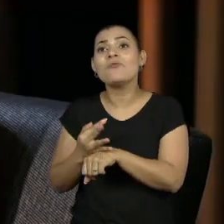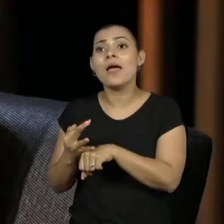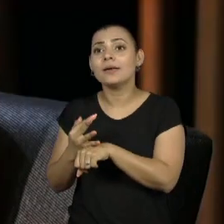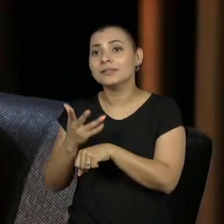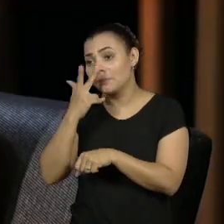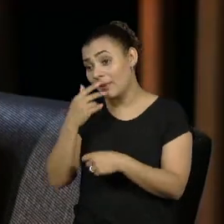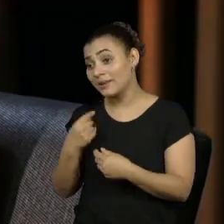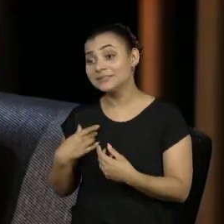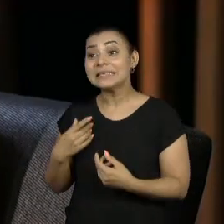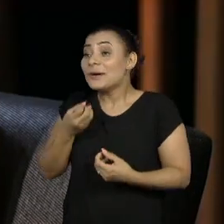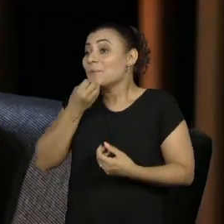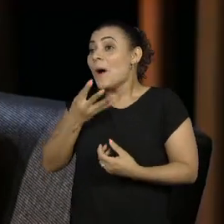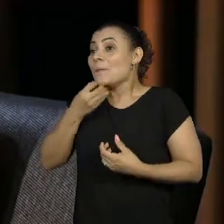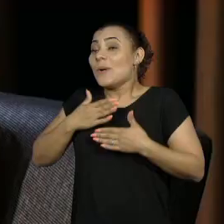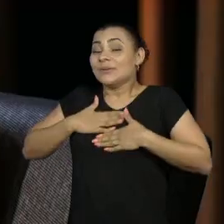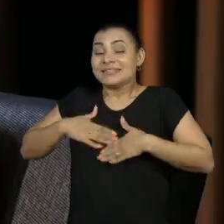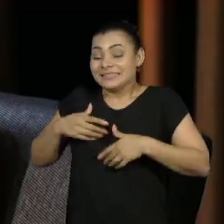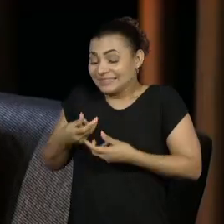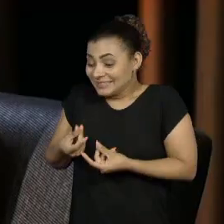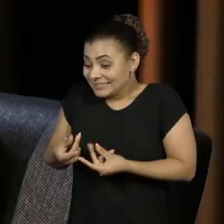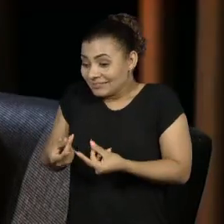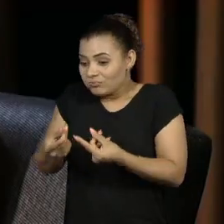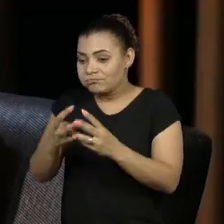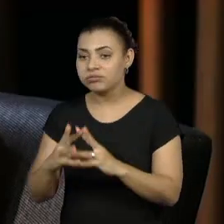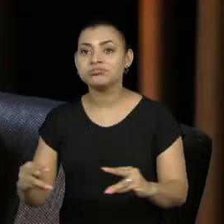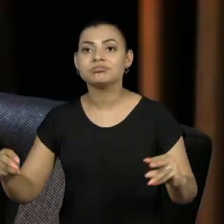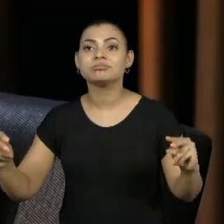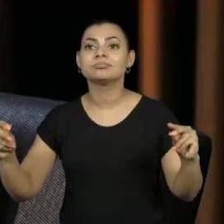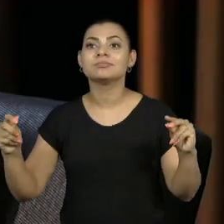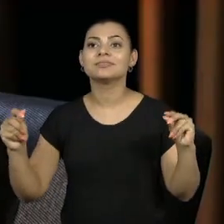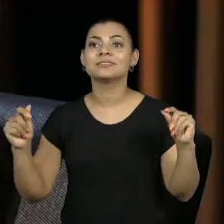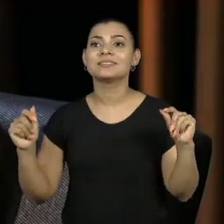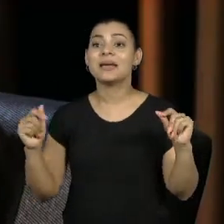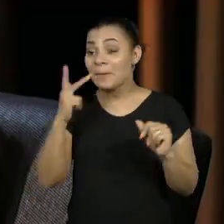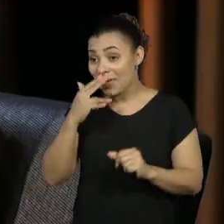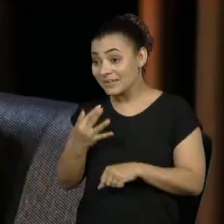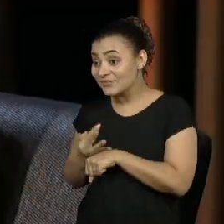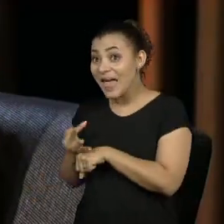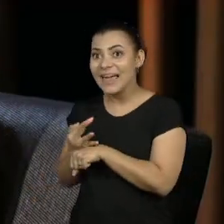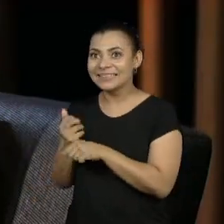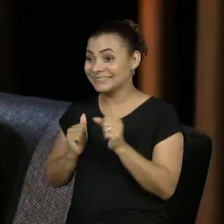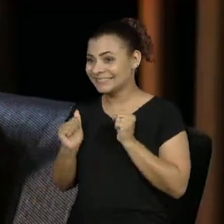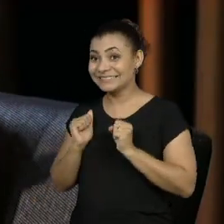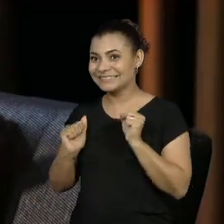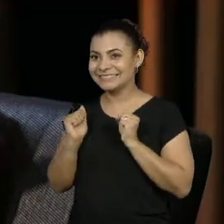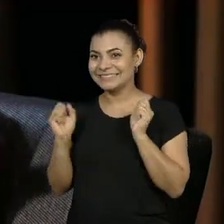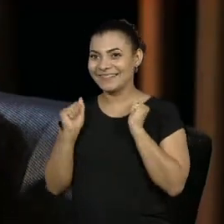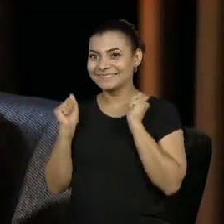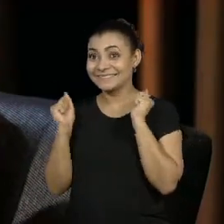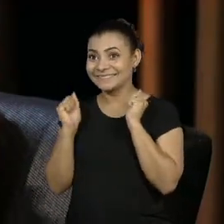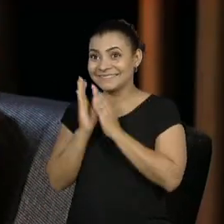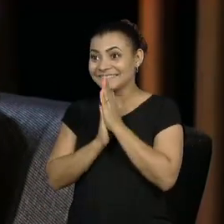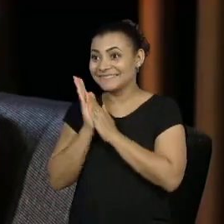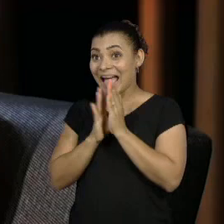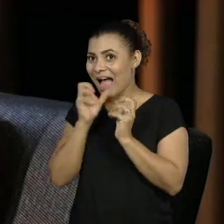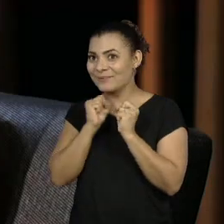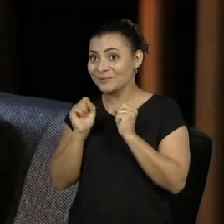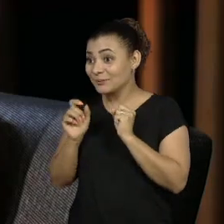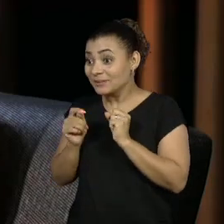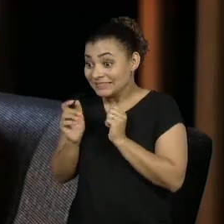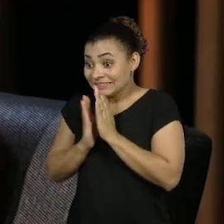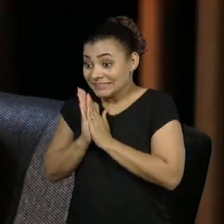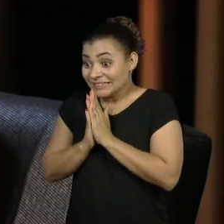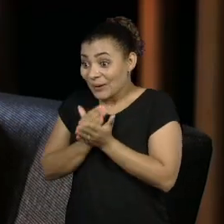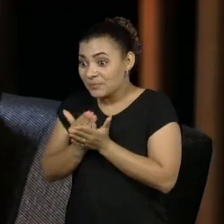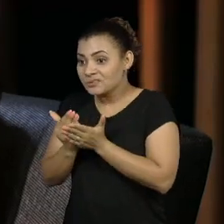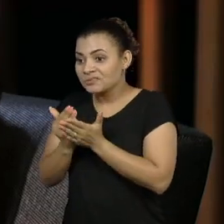que encontra isso eu Thomas mann Na Montanha Mágica quando a gente está vivendo as férias a gente diz assim gente como passou rápido mal comer E